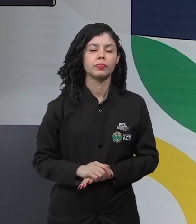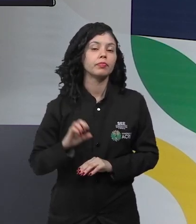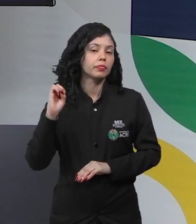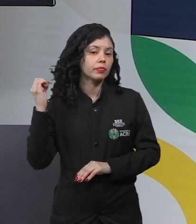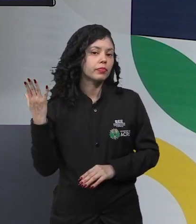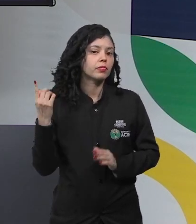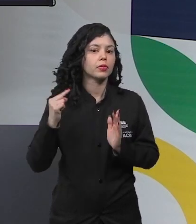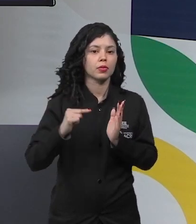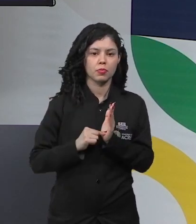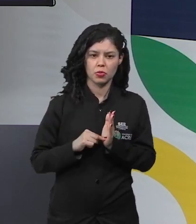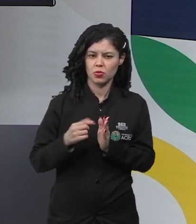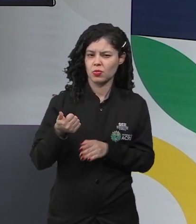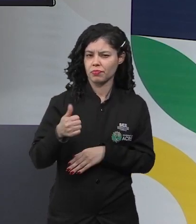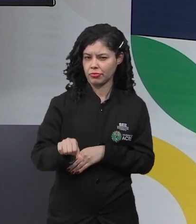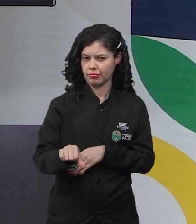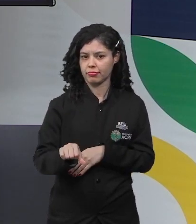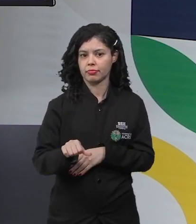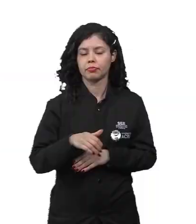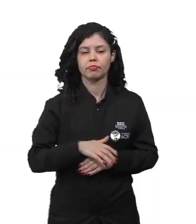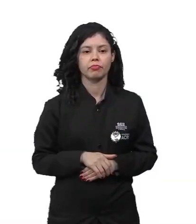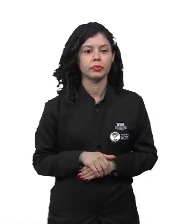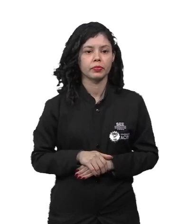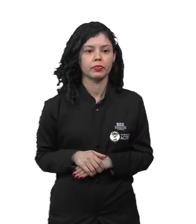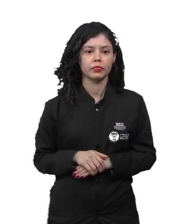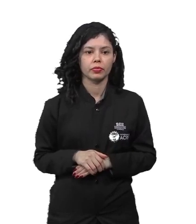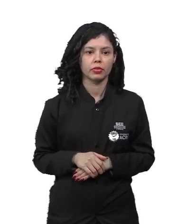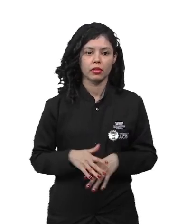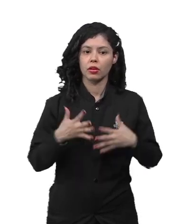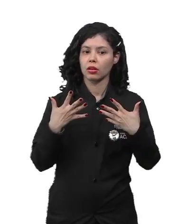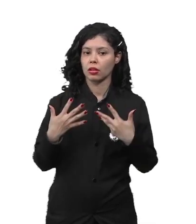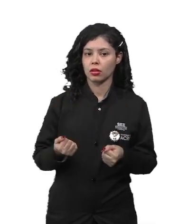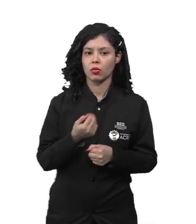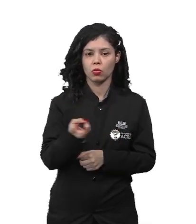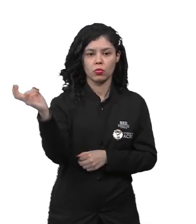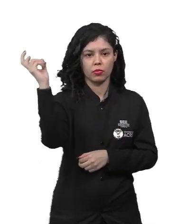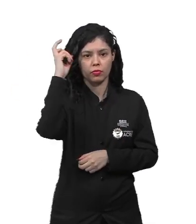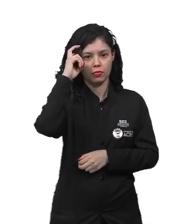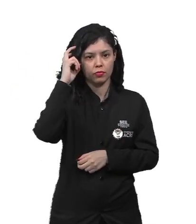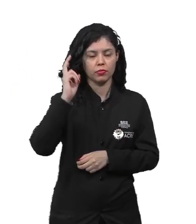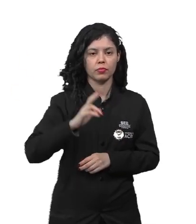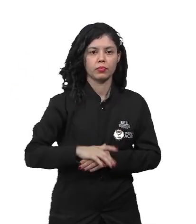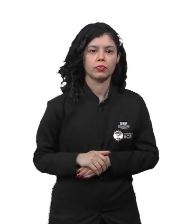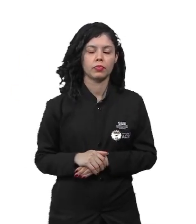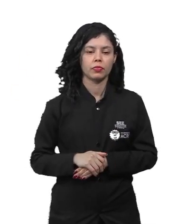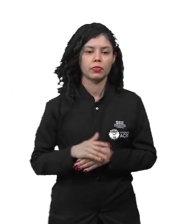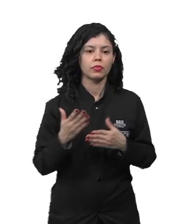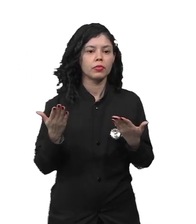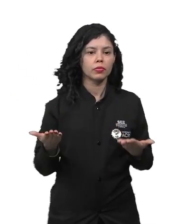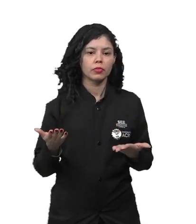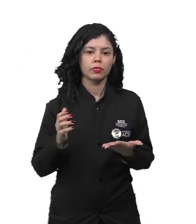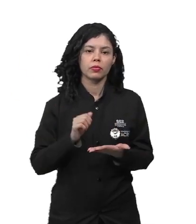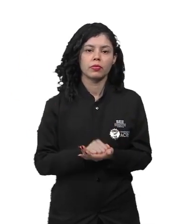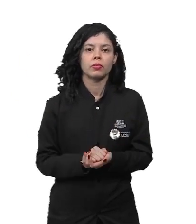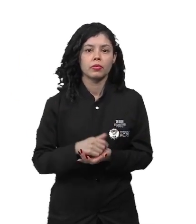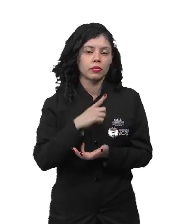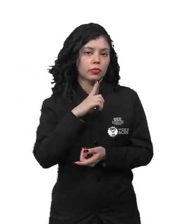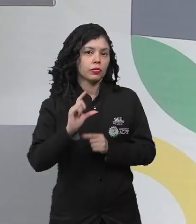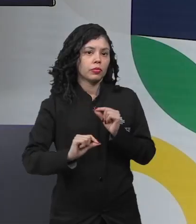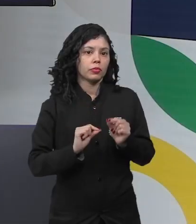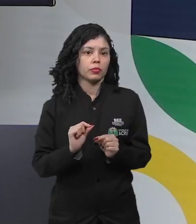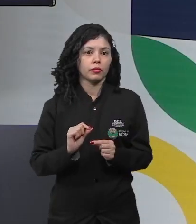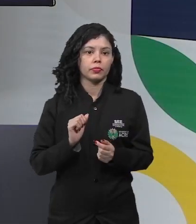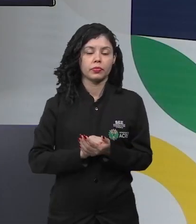torna um ponto, né, de desvantagem. E, é claro, temos a aceitação cultural. Aqui nessa parte, pessoal, a gente tem a parte